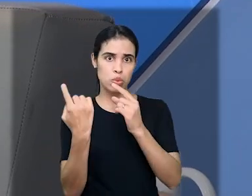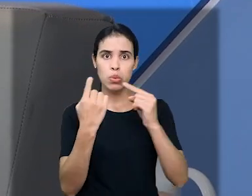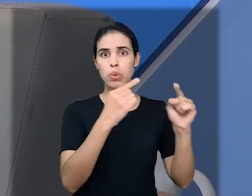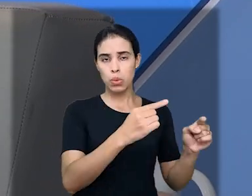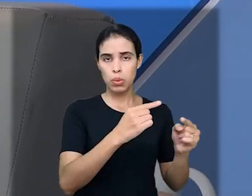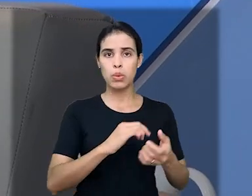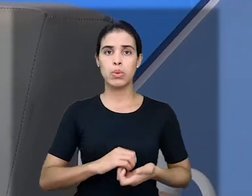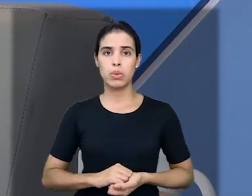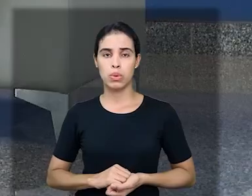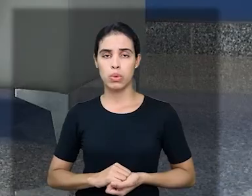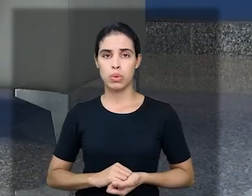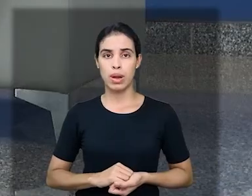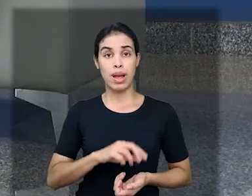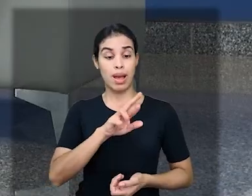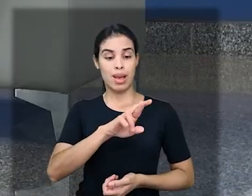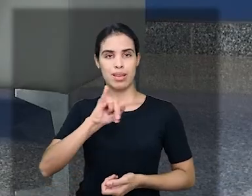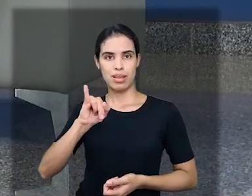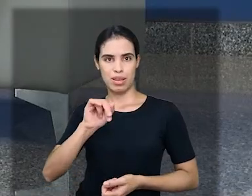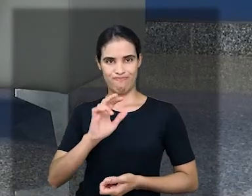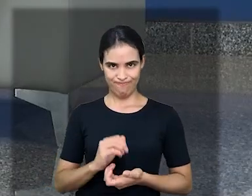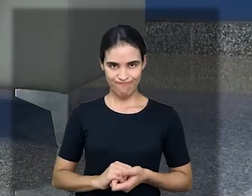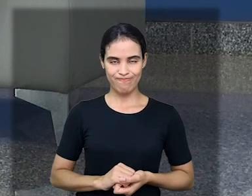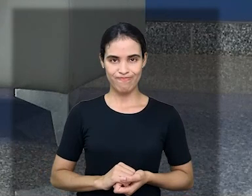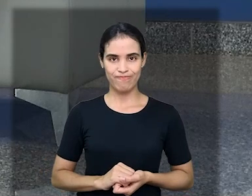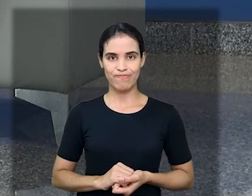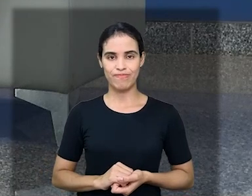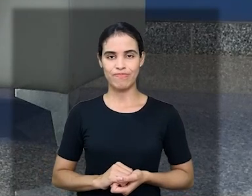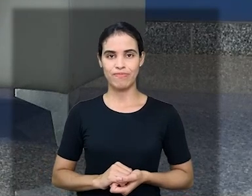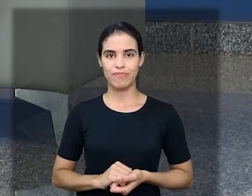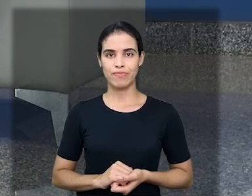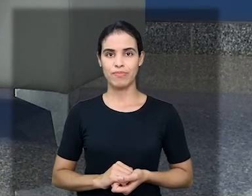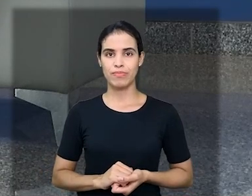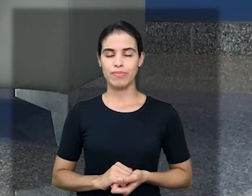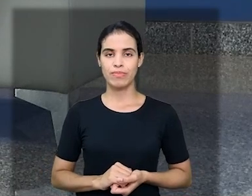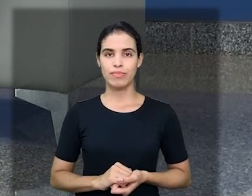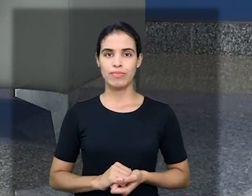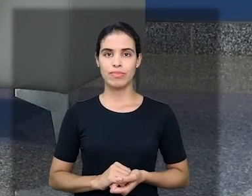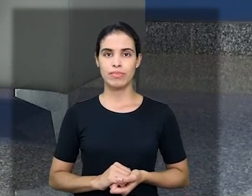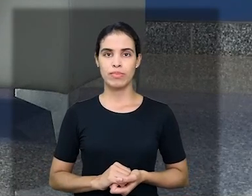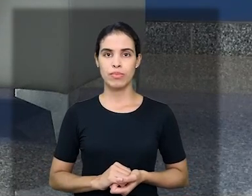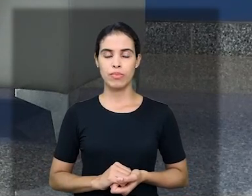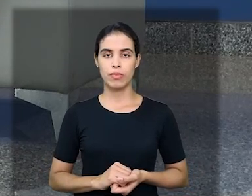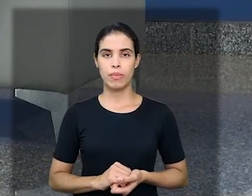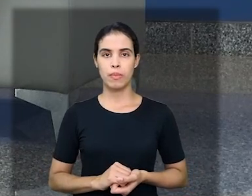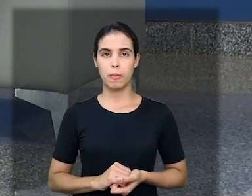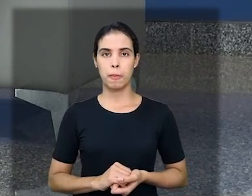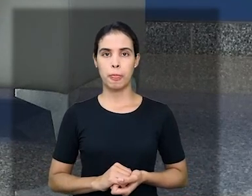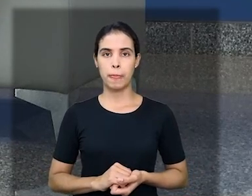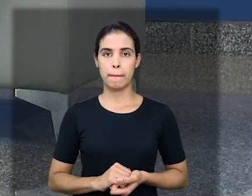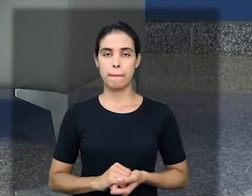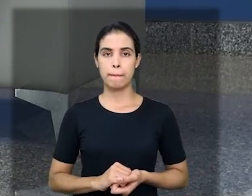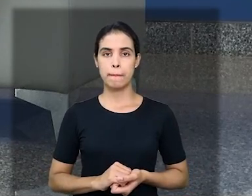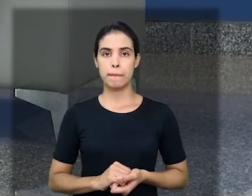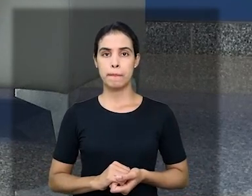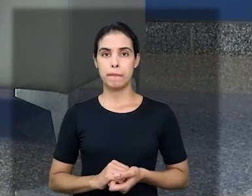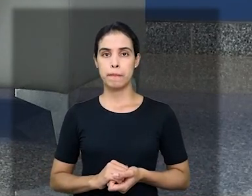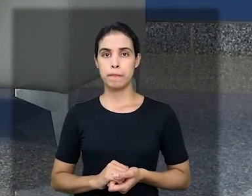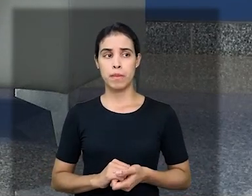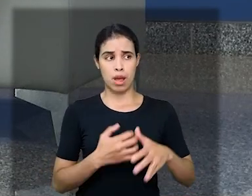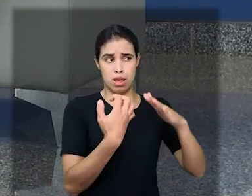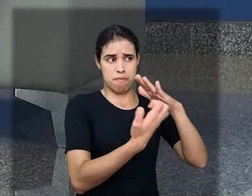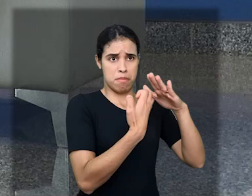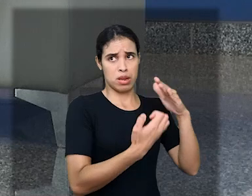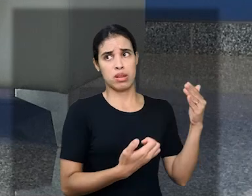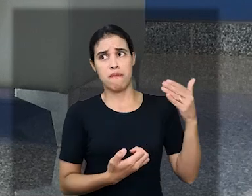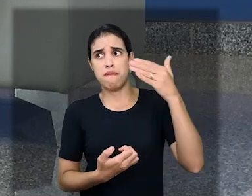causa na empresa, que é a rescisão indireta. A diferença é que, em regra, o empregador ele não precisa ir à Justiça